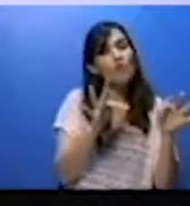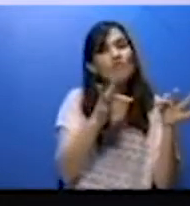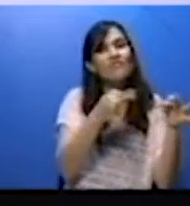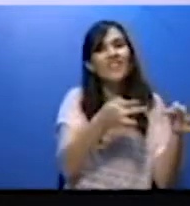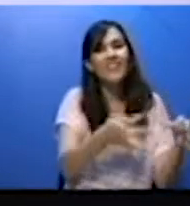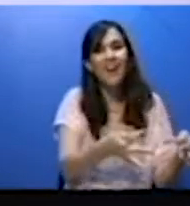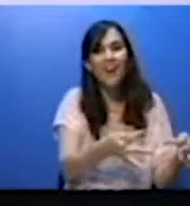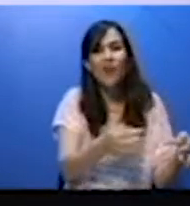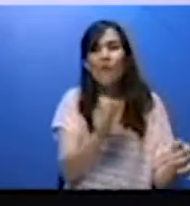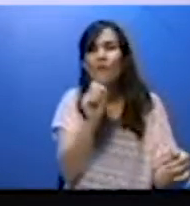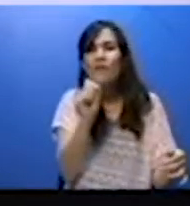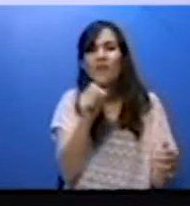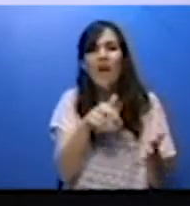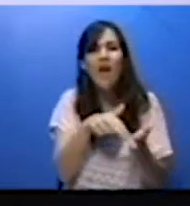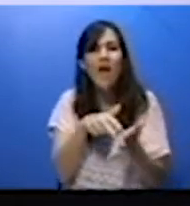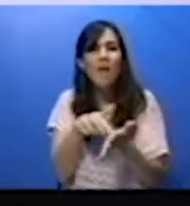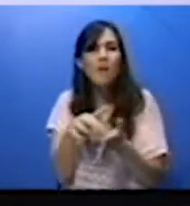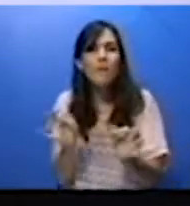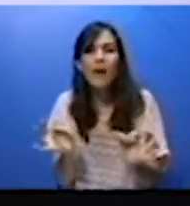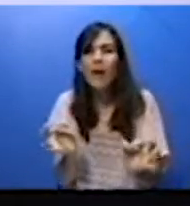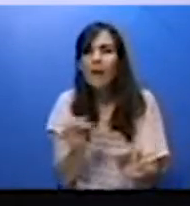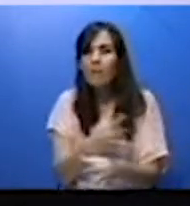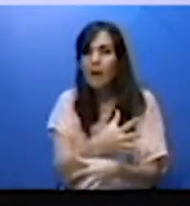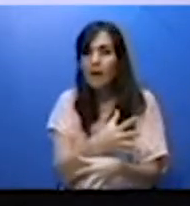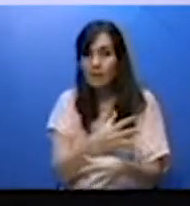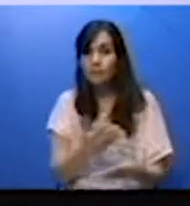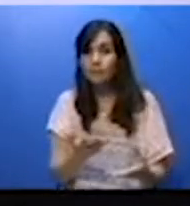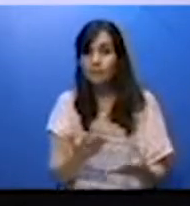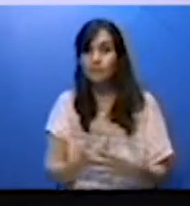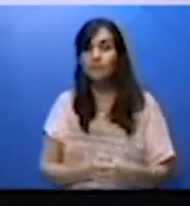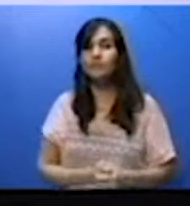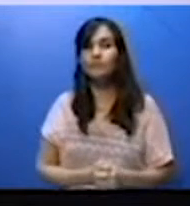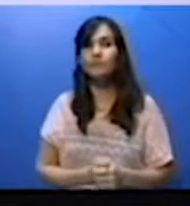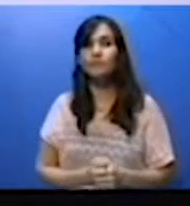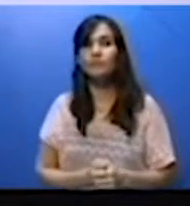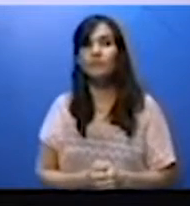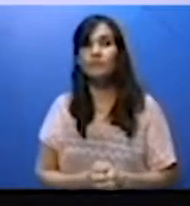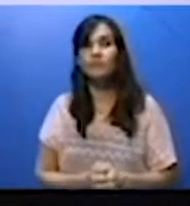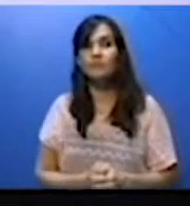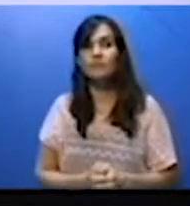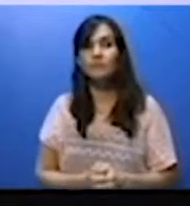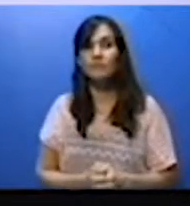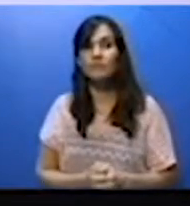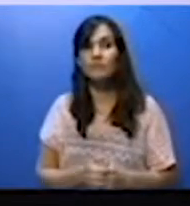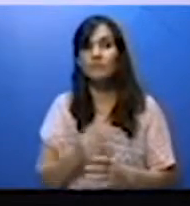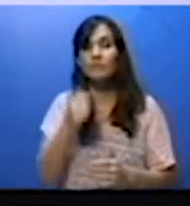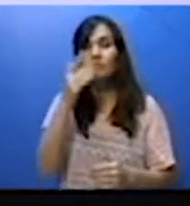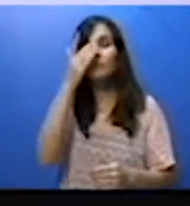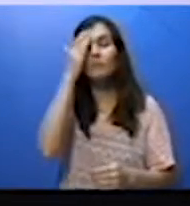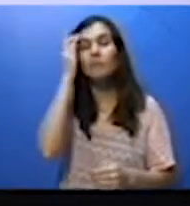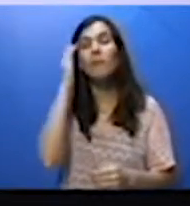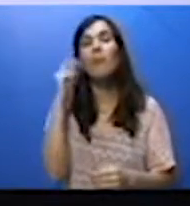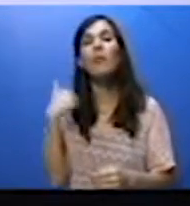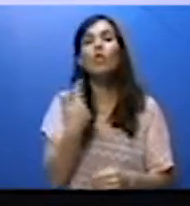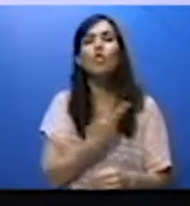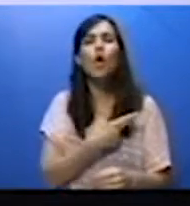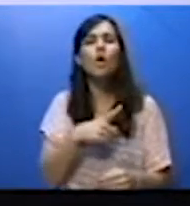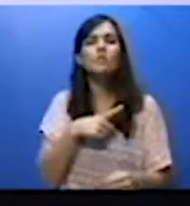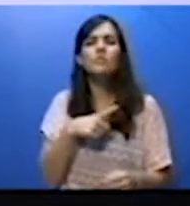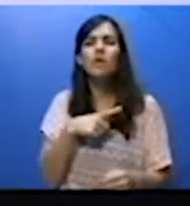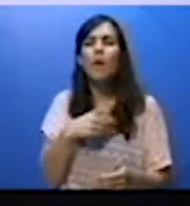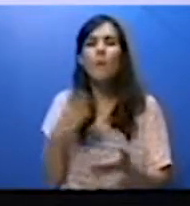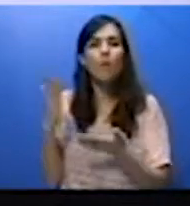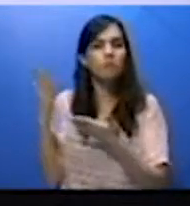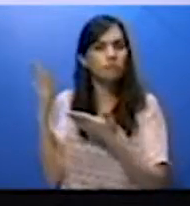que foi caminhando para o final tá então aqui ó nós temos lá né